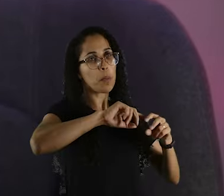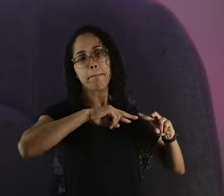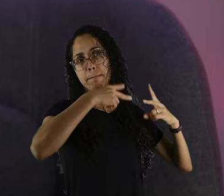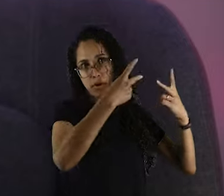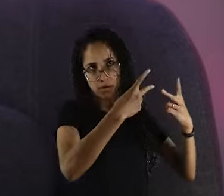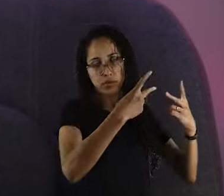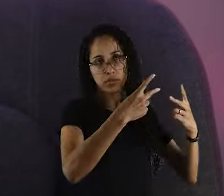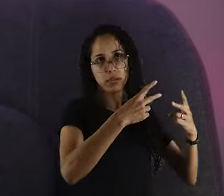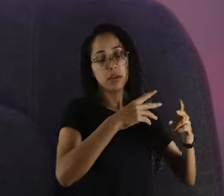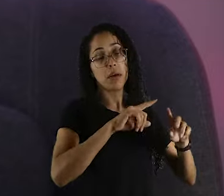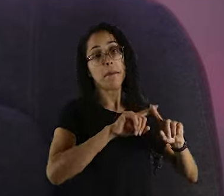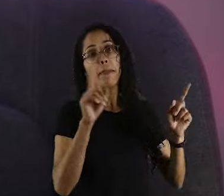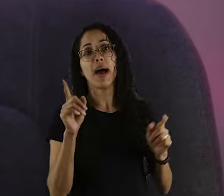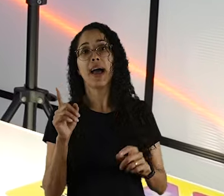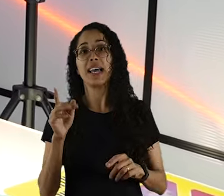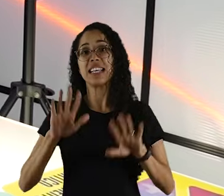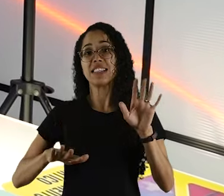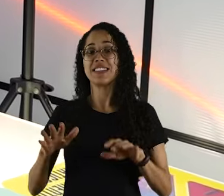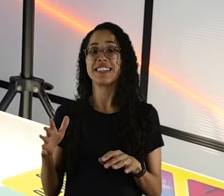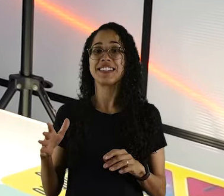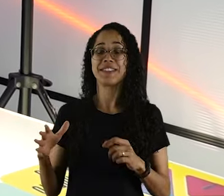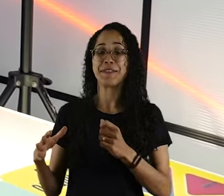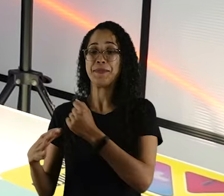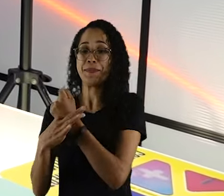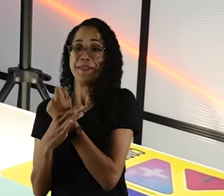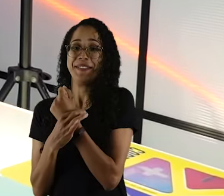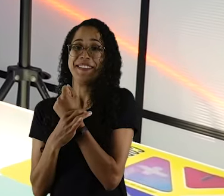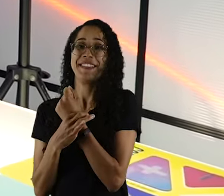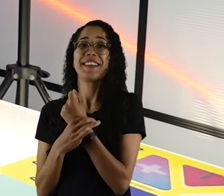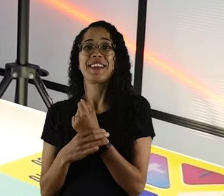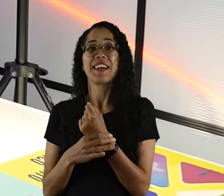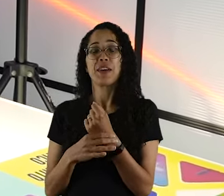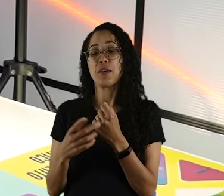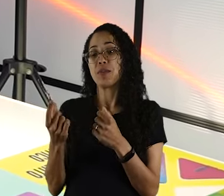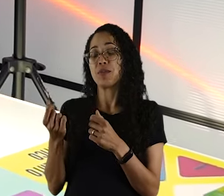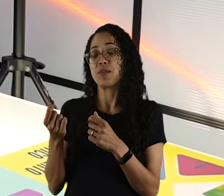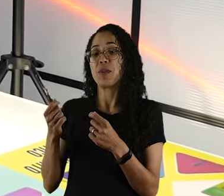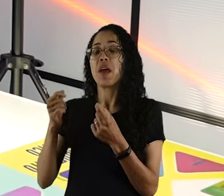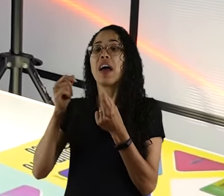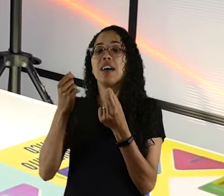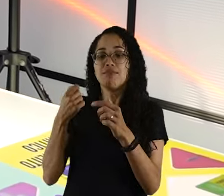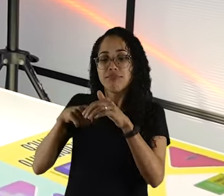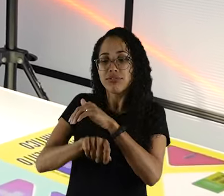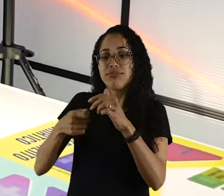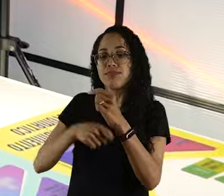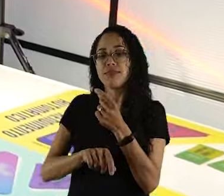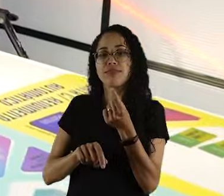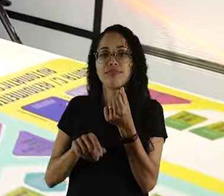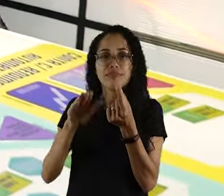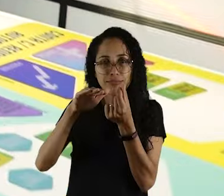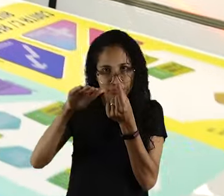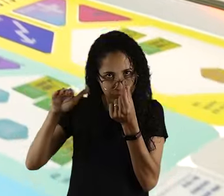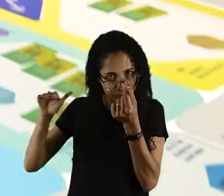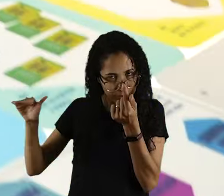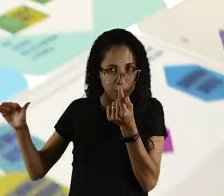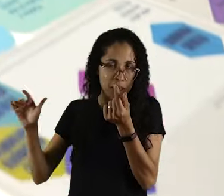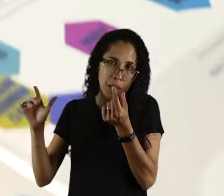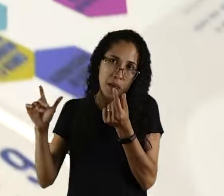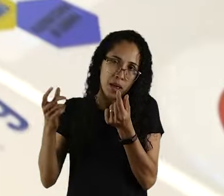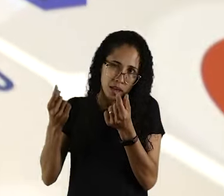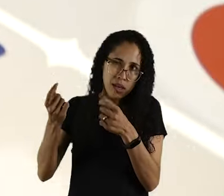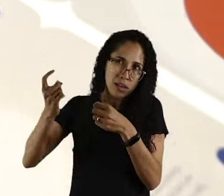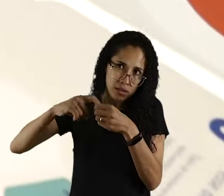maior em menos tempo. Tem o pessoal que não se arrisca muito, que é o pessoal que coloca tudo em renda fixa e fica ali esperando. Tem um rendimento menor,